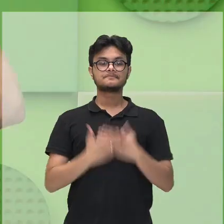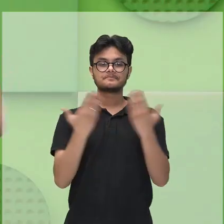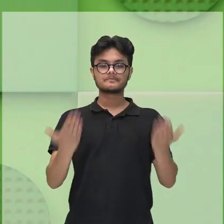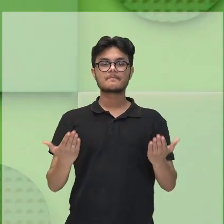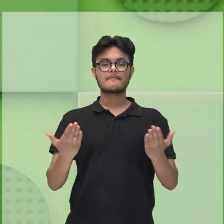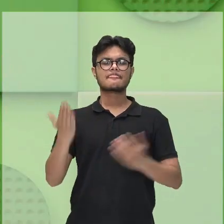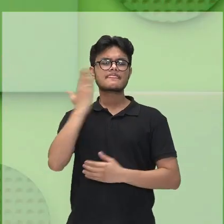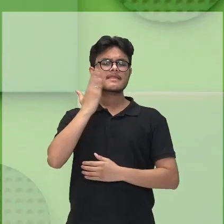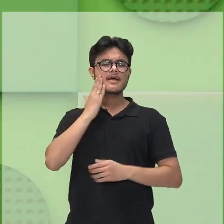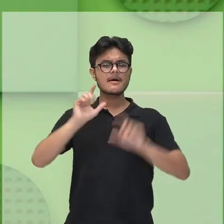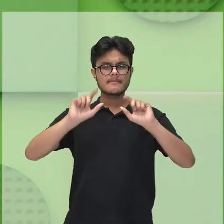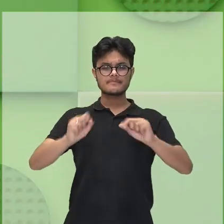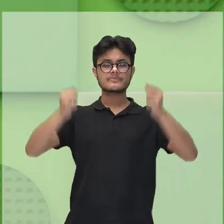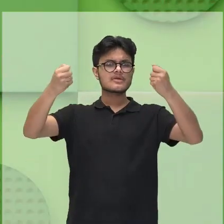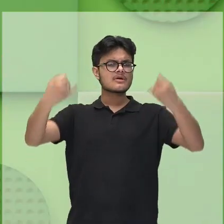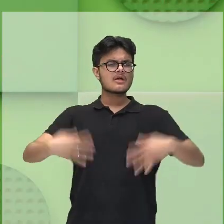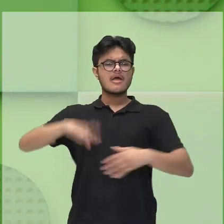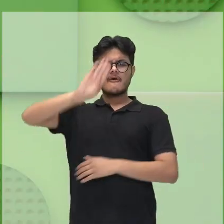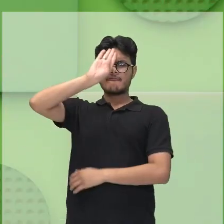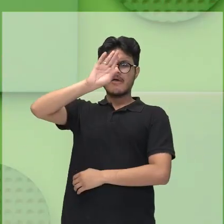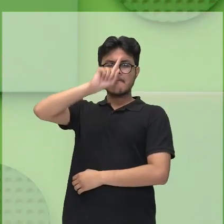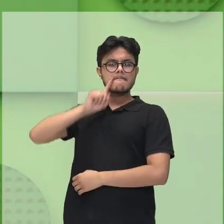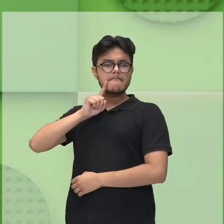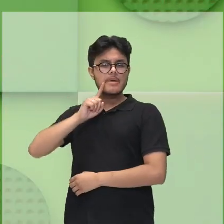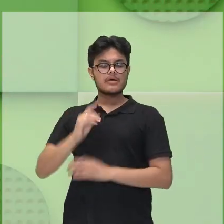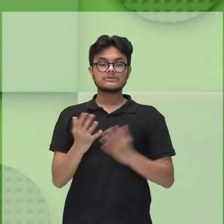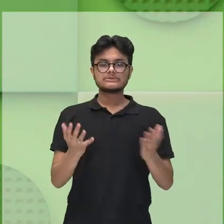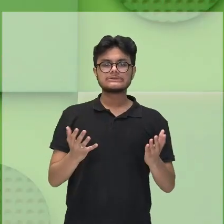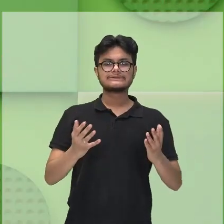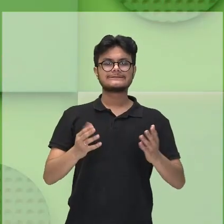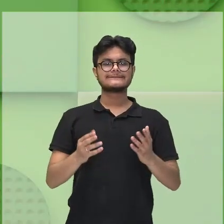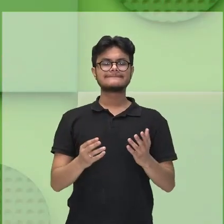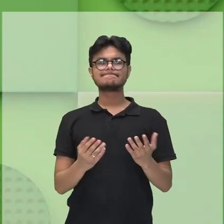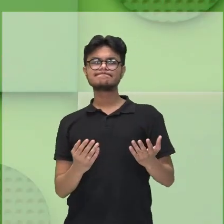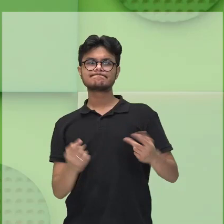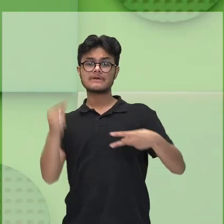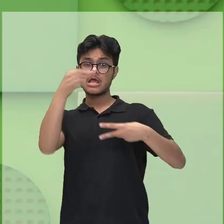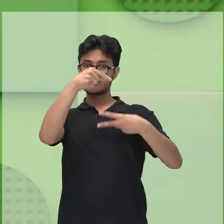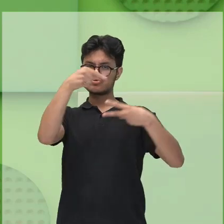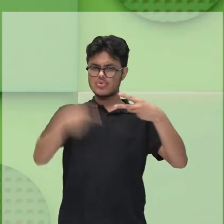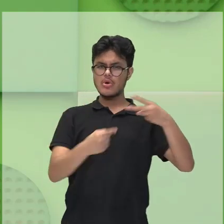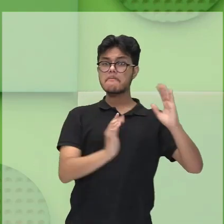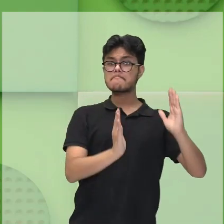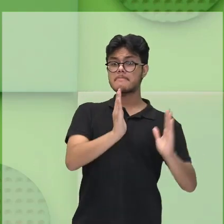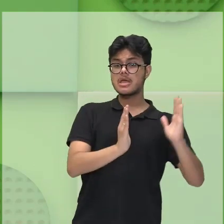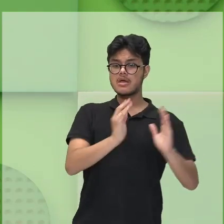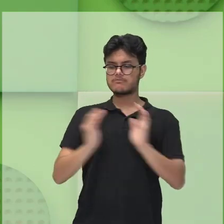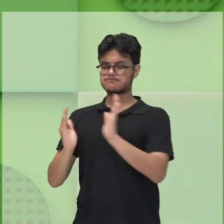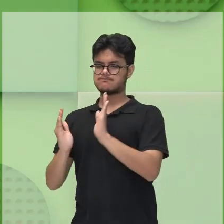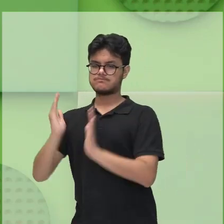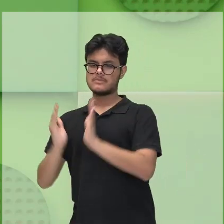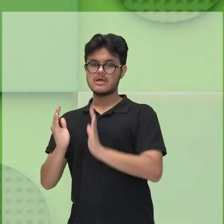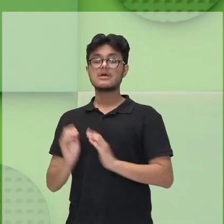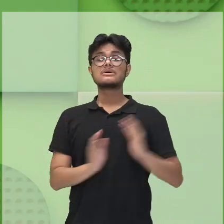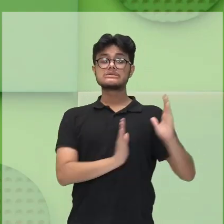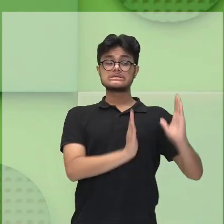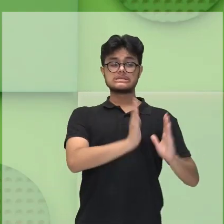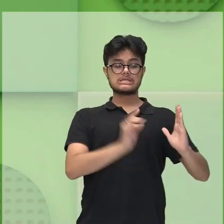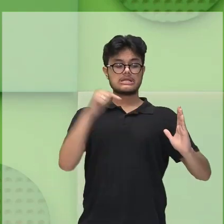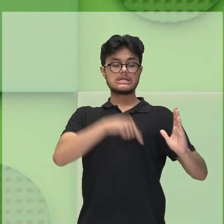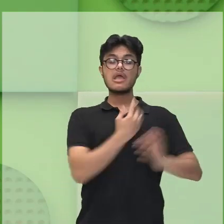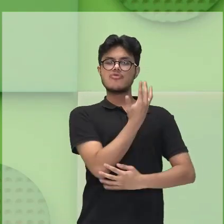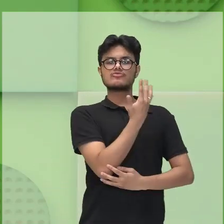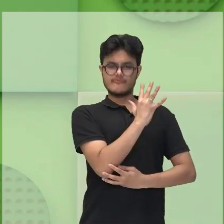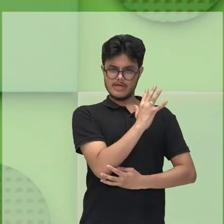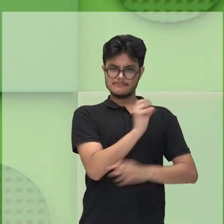importante a gente falar da febre amarela? A febre amarela, ela tem 2 ciclos. Nós temos um ciclo silvestre e um ciclo